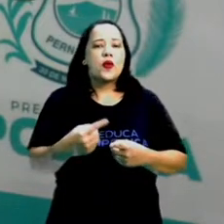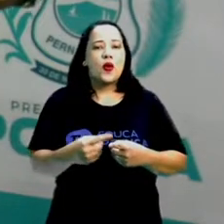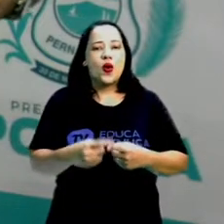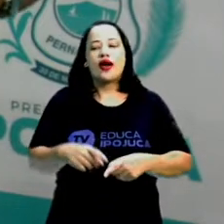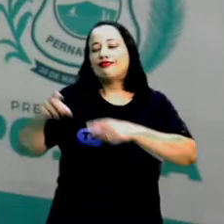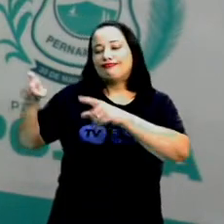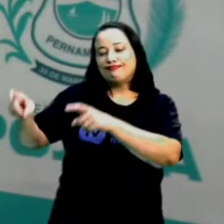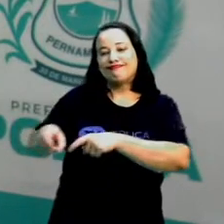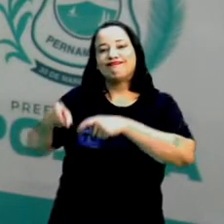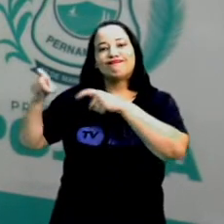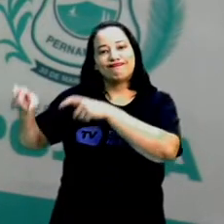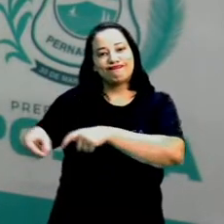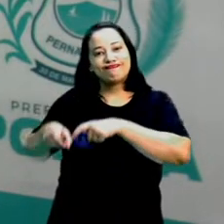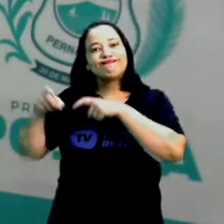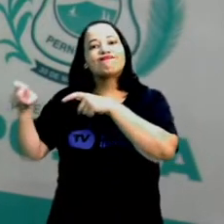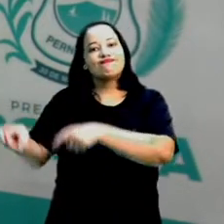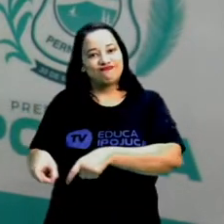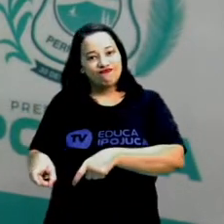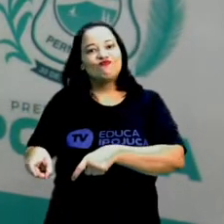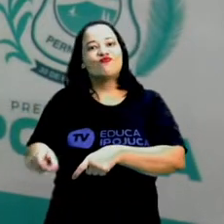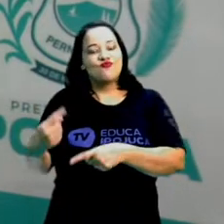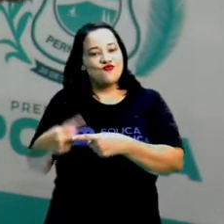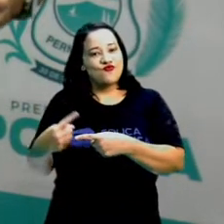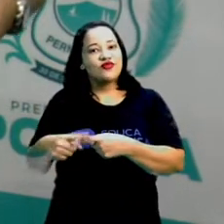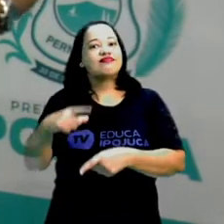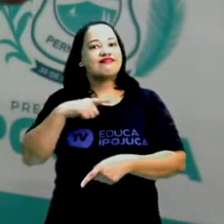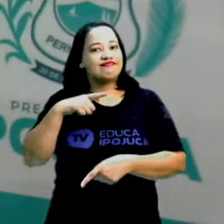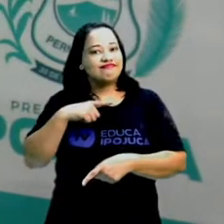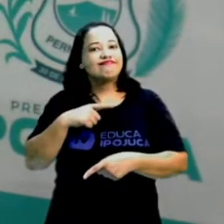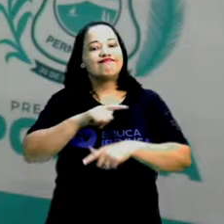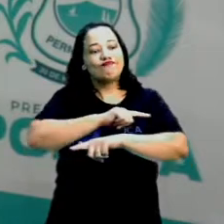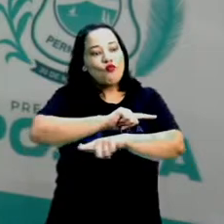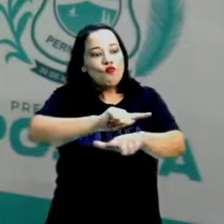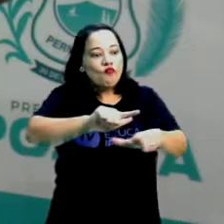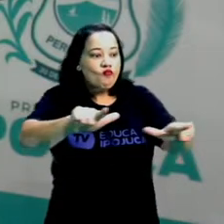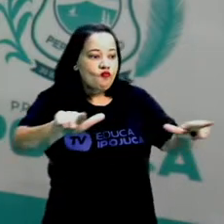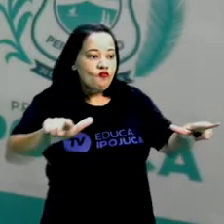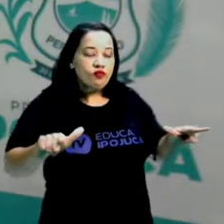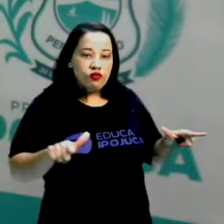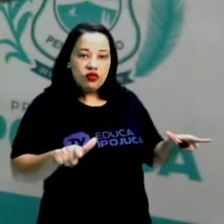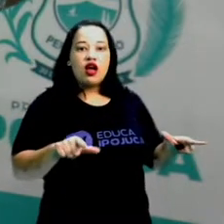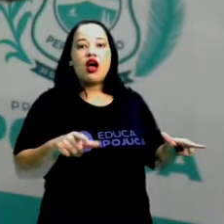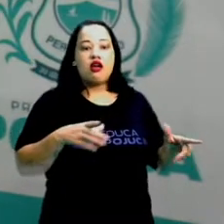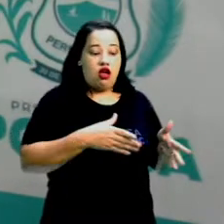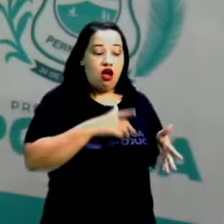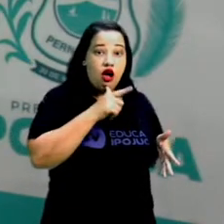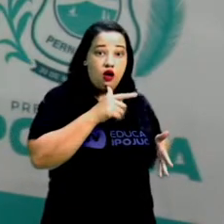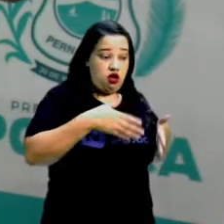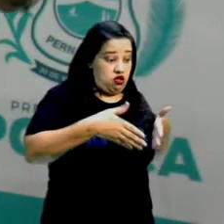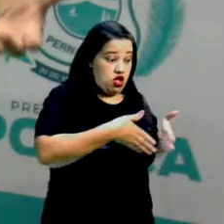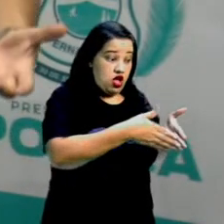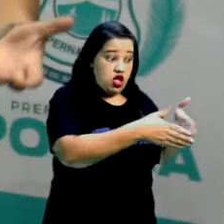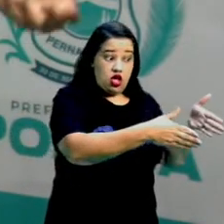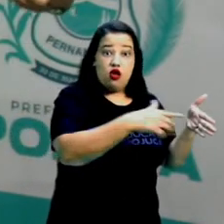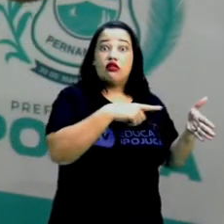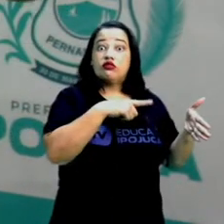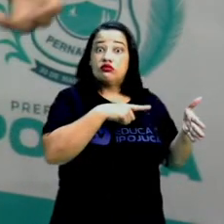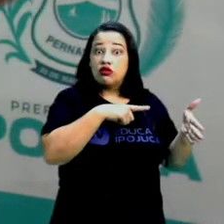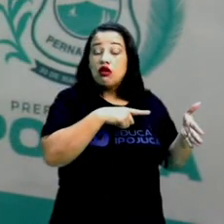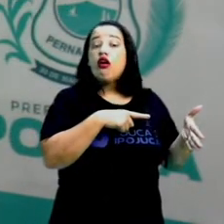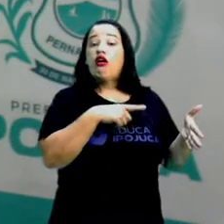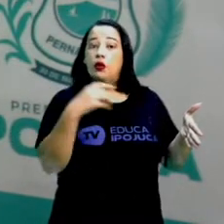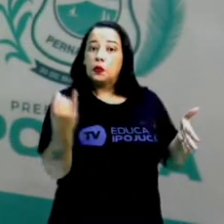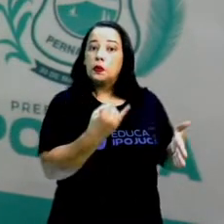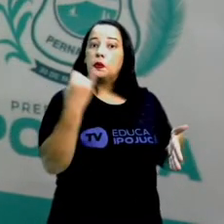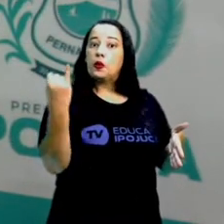agricultura. Então, por ser uma região marcada por desertos, os rios Tigre e Eufrates, eles se tornaram muito importantes para